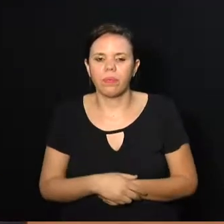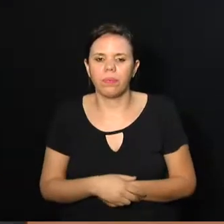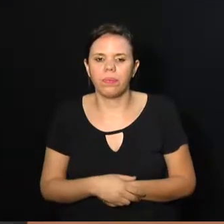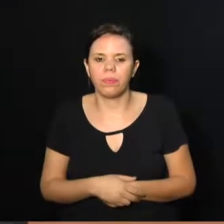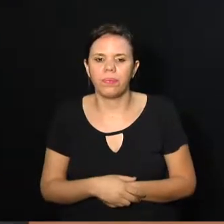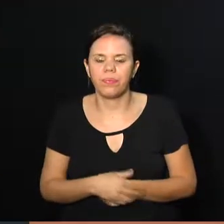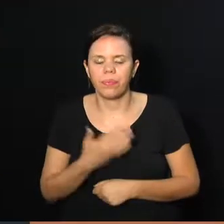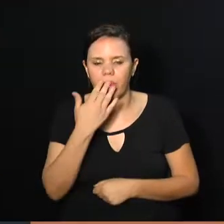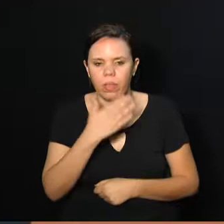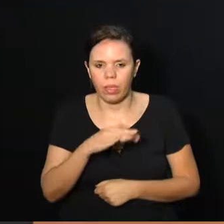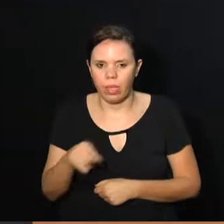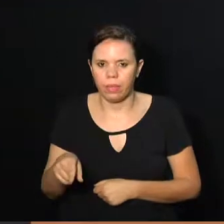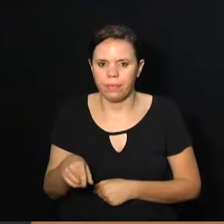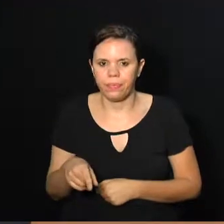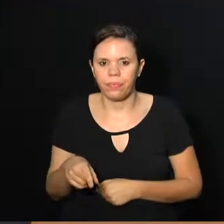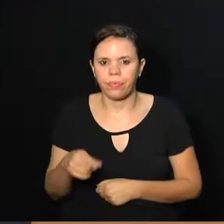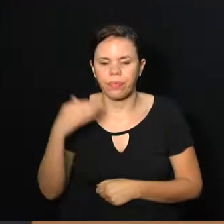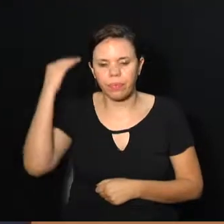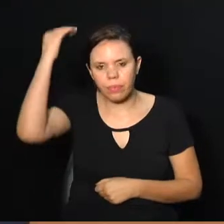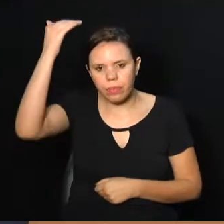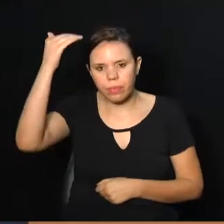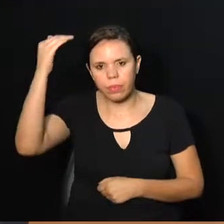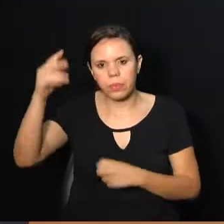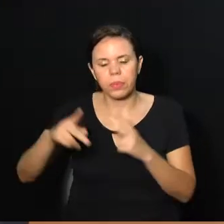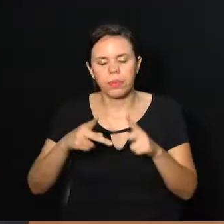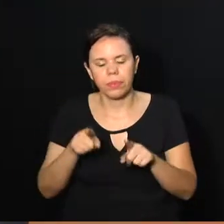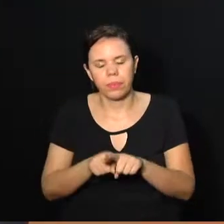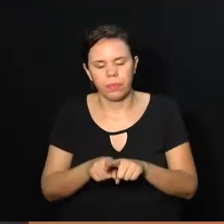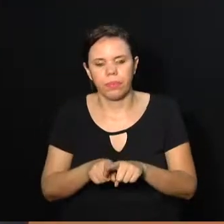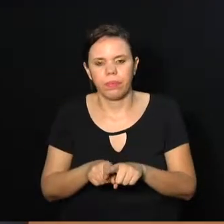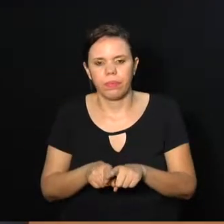e crianças, né? Adultos e crianças.